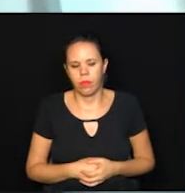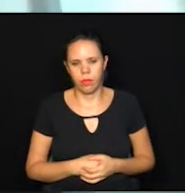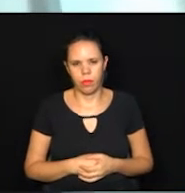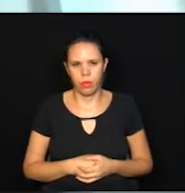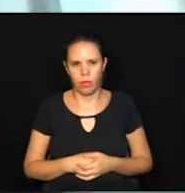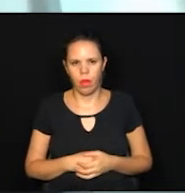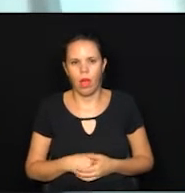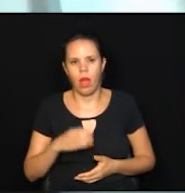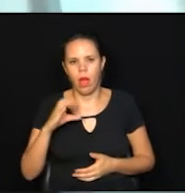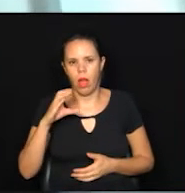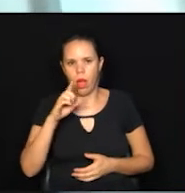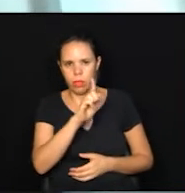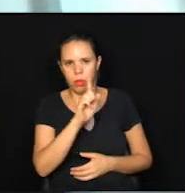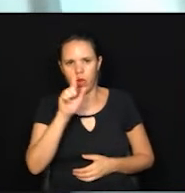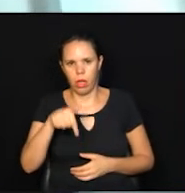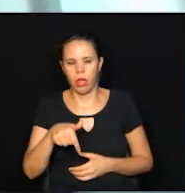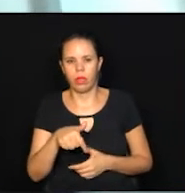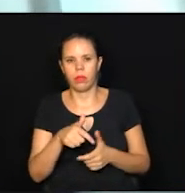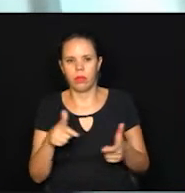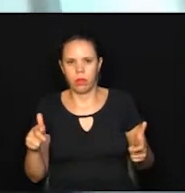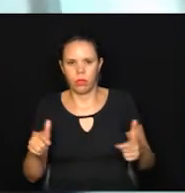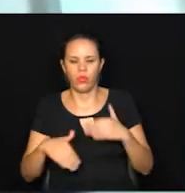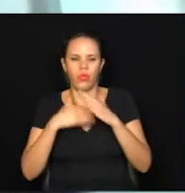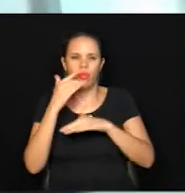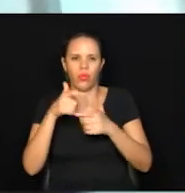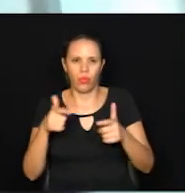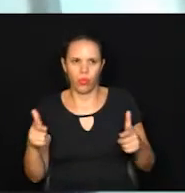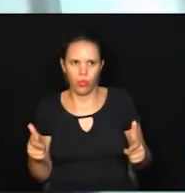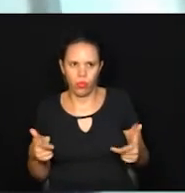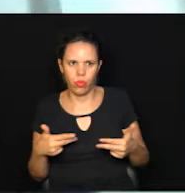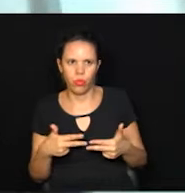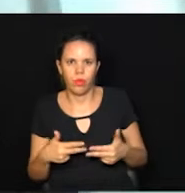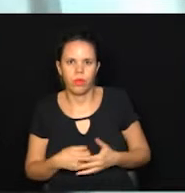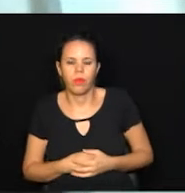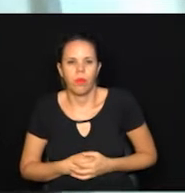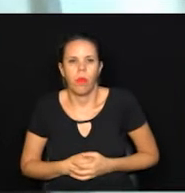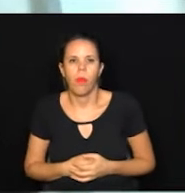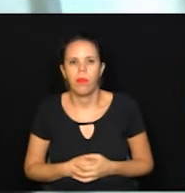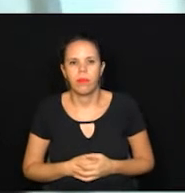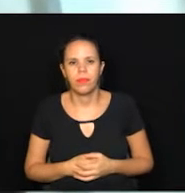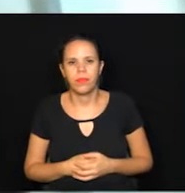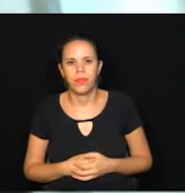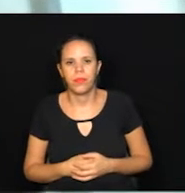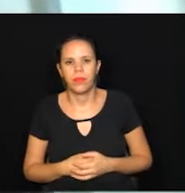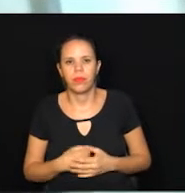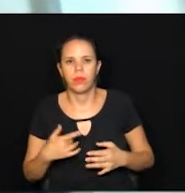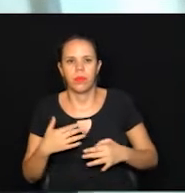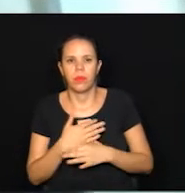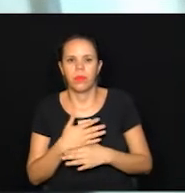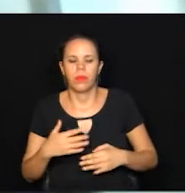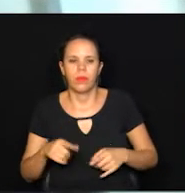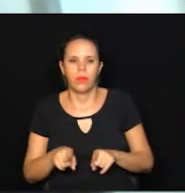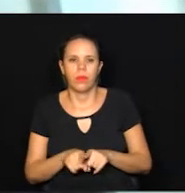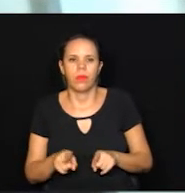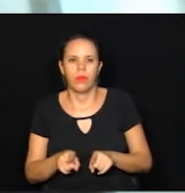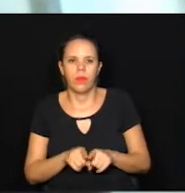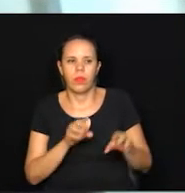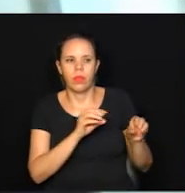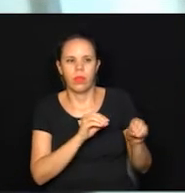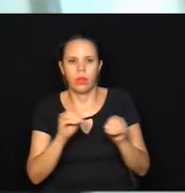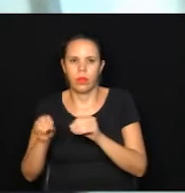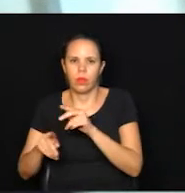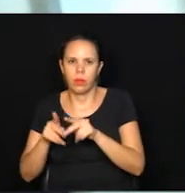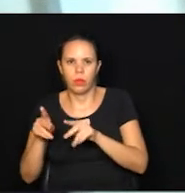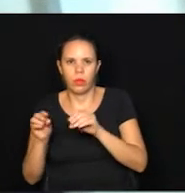Realmente a região do Campo Grande é uma região que foi se desenvolvendo, crescendo a partir de fluxos migratórios,